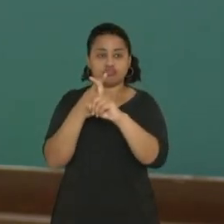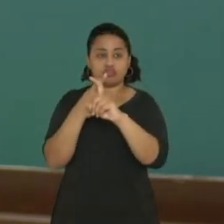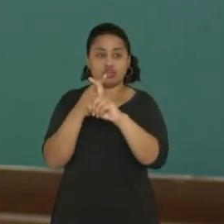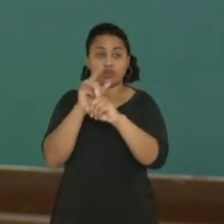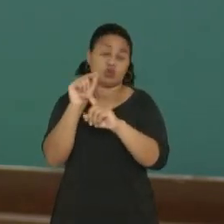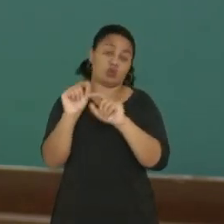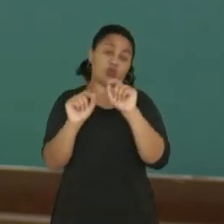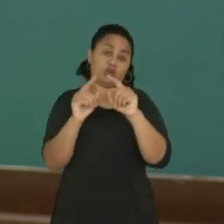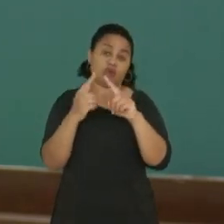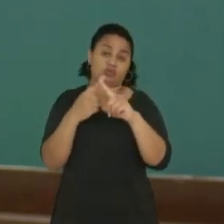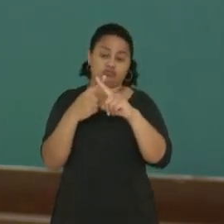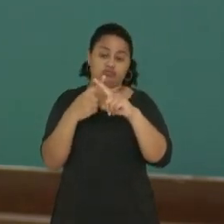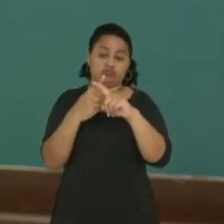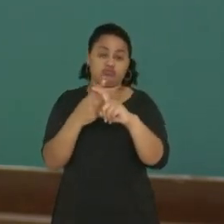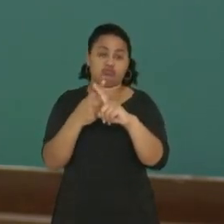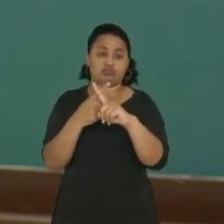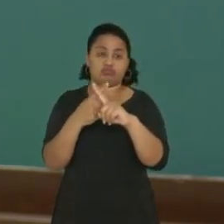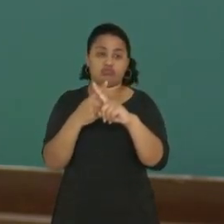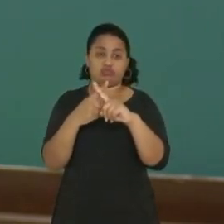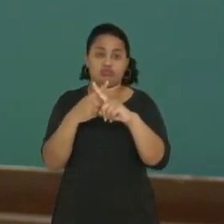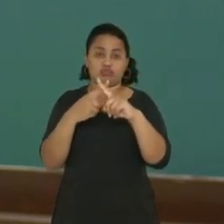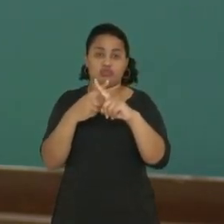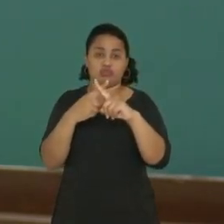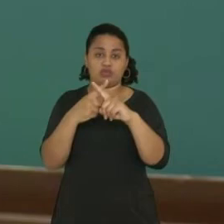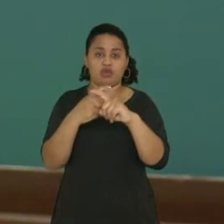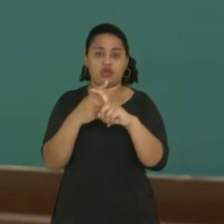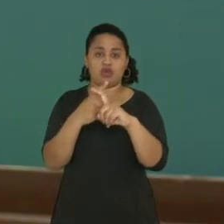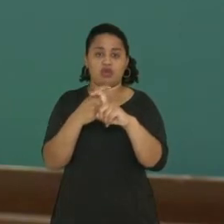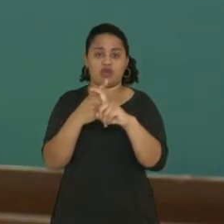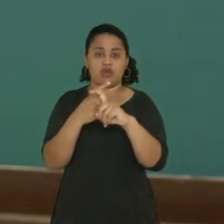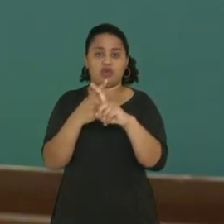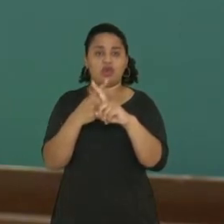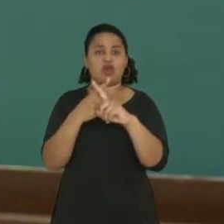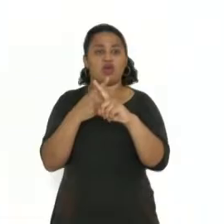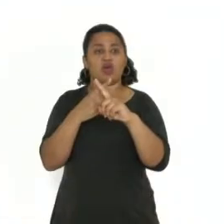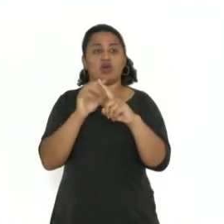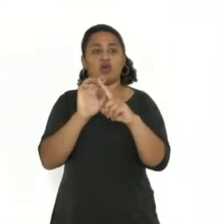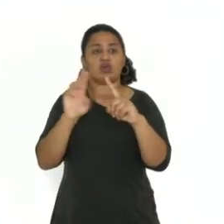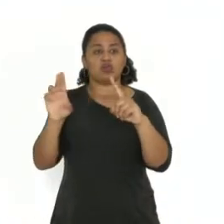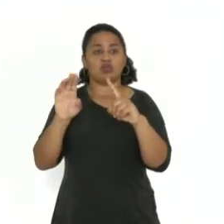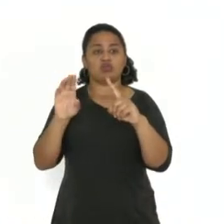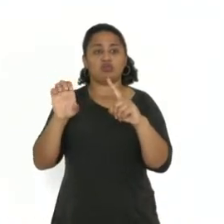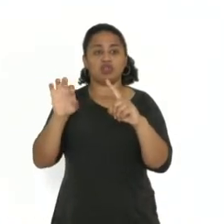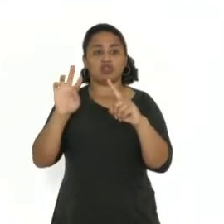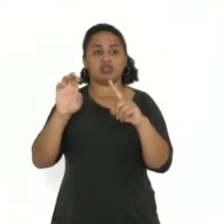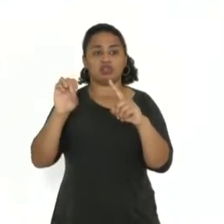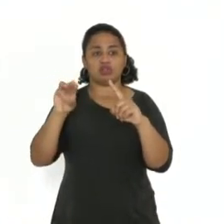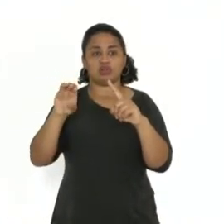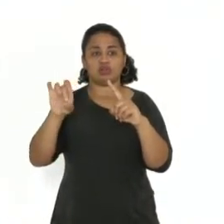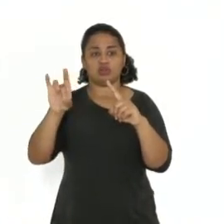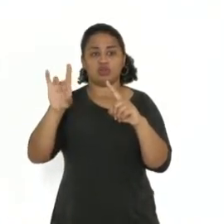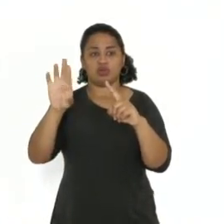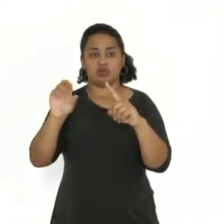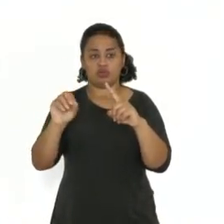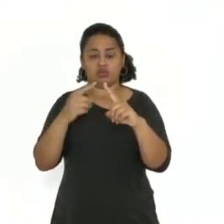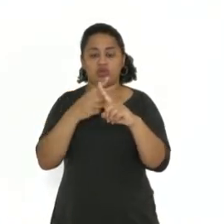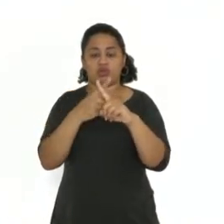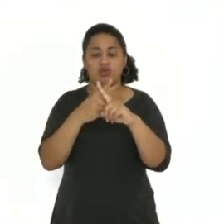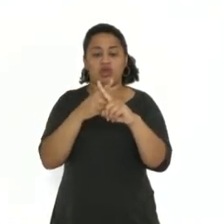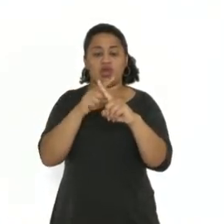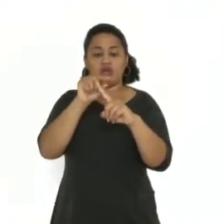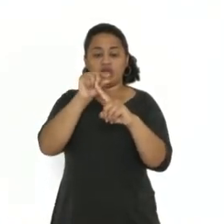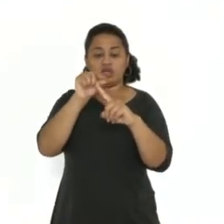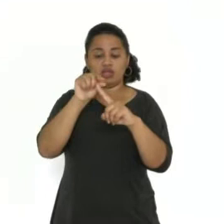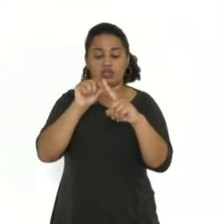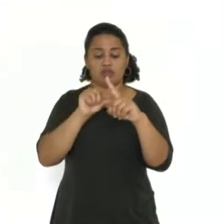estão unidos pelo centro, que a gente chama de centrômero. Tanto em cima quanto